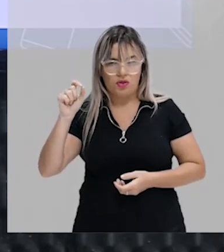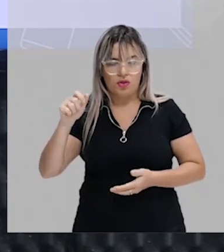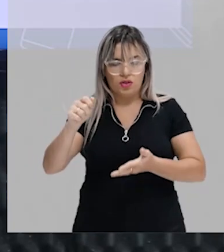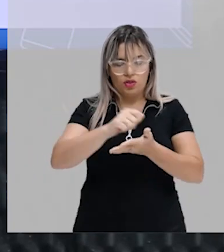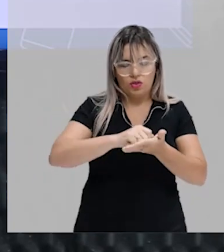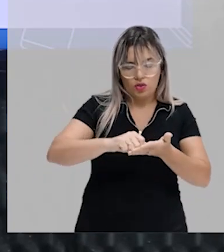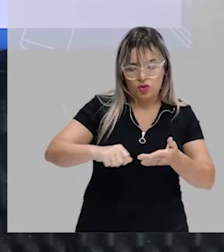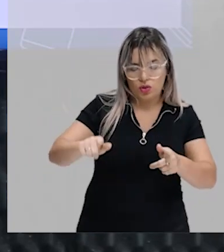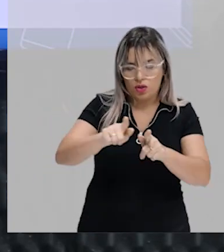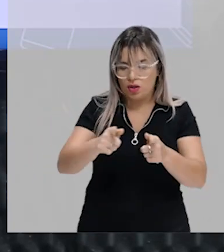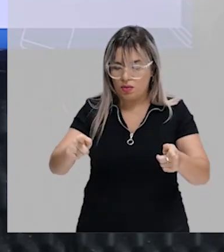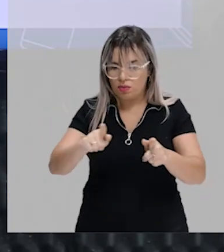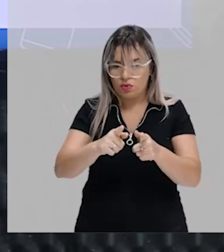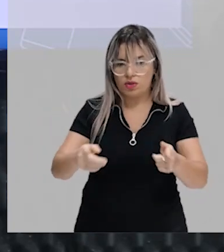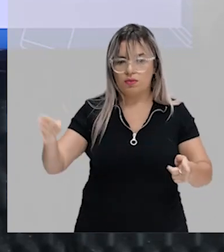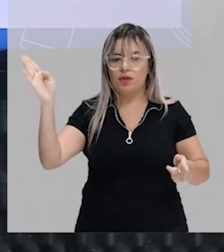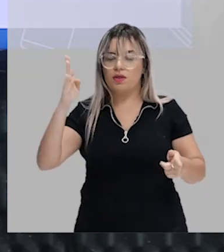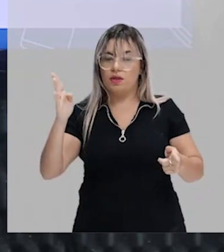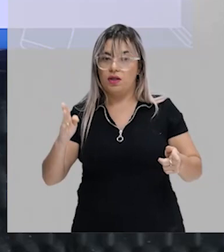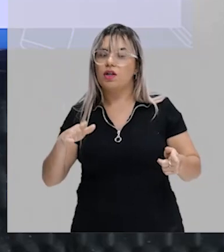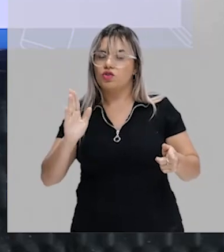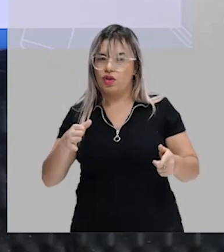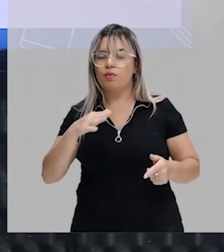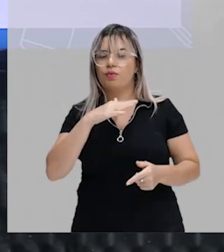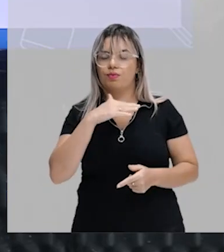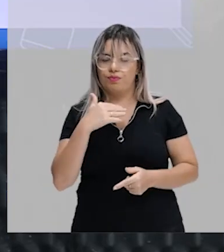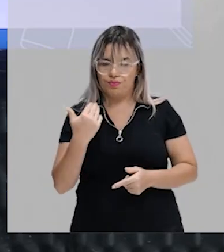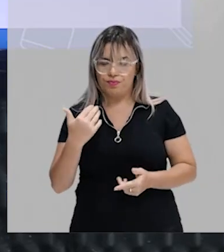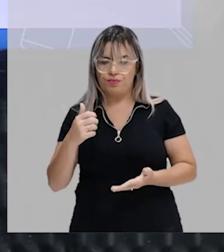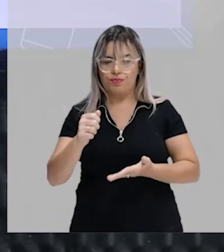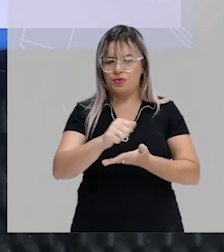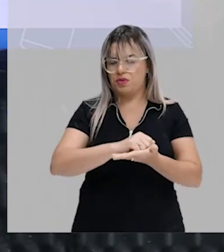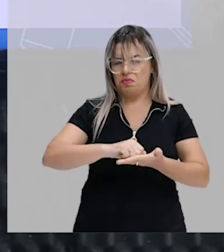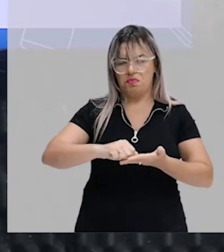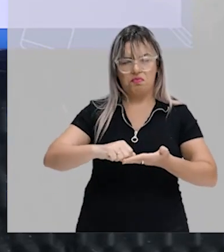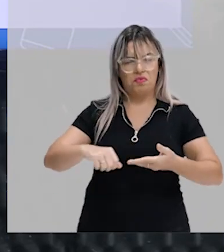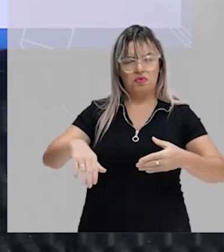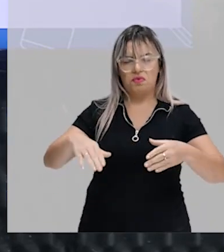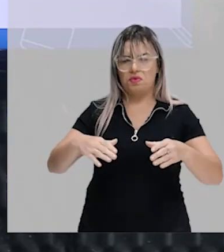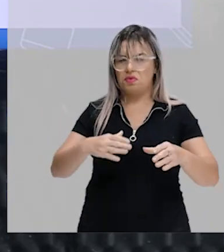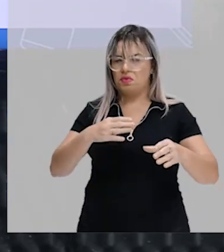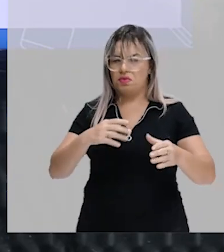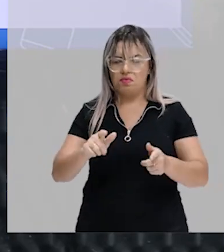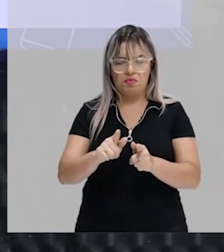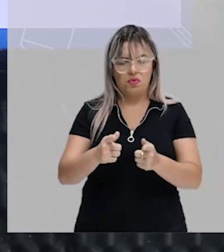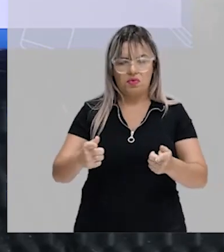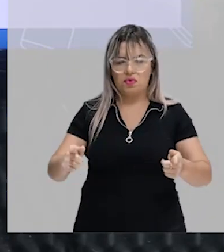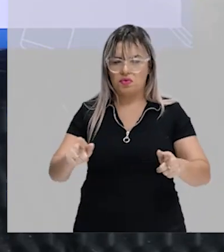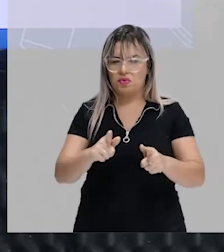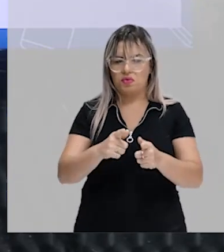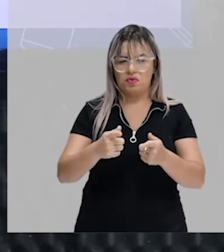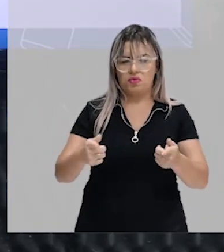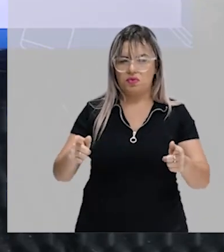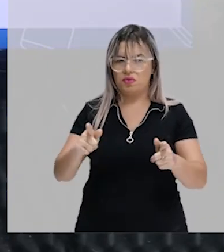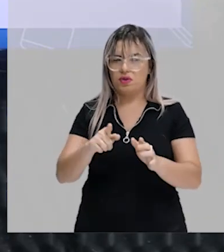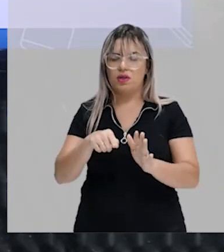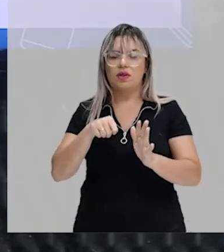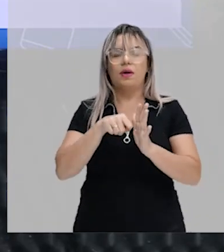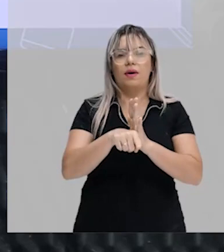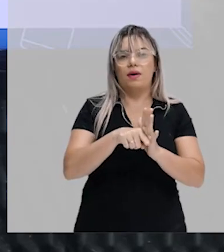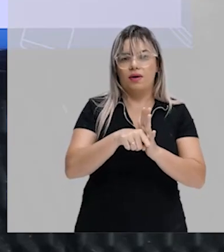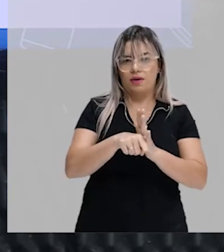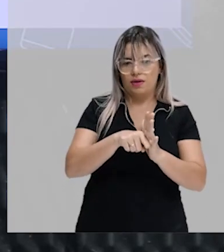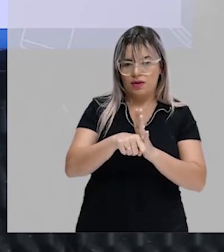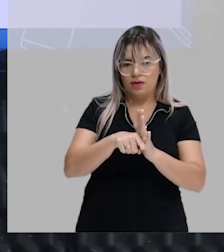acho, nem lembro, morreu já. E escreveu belas canções e ele fez pesquisa aí